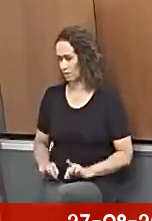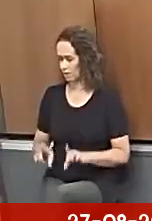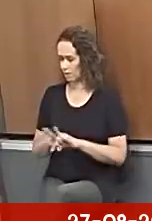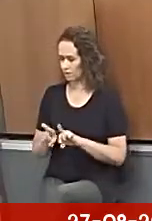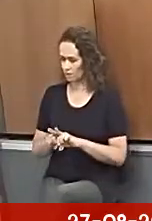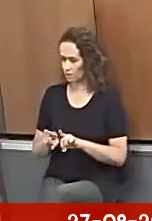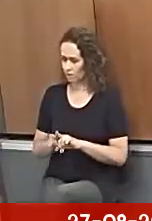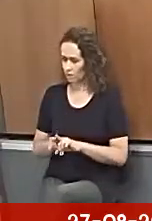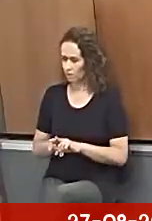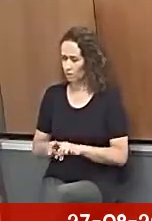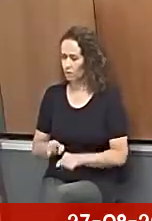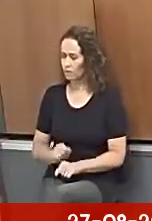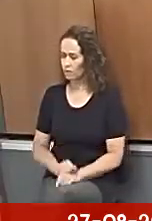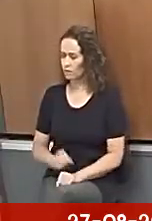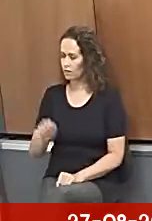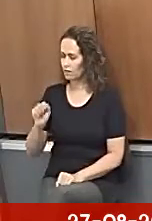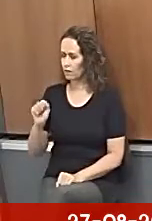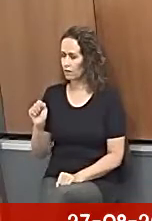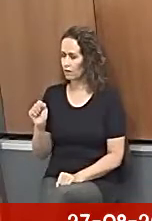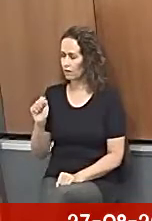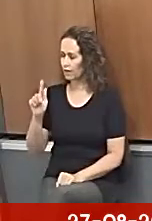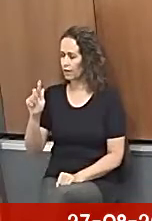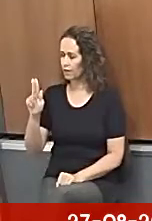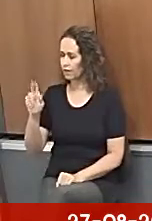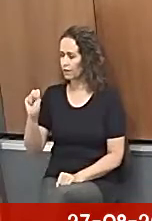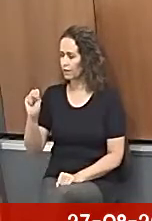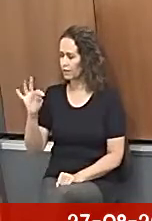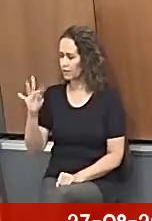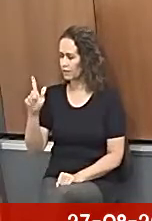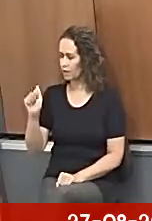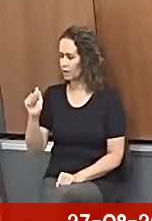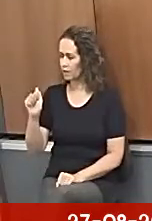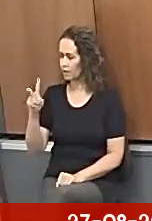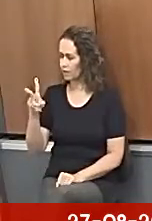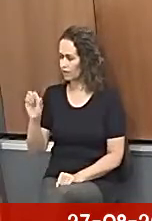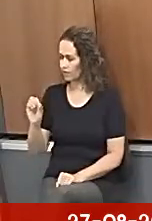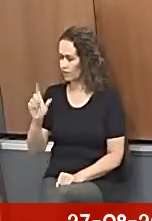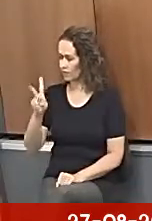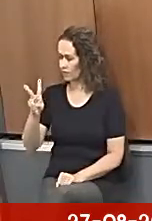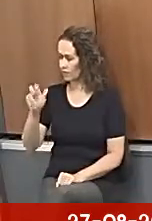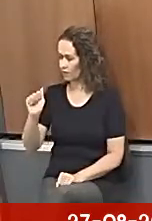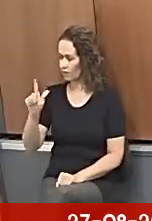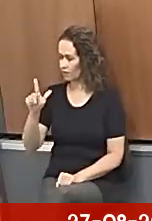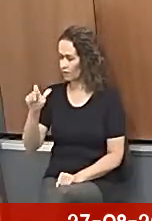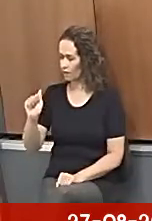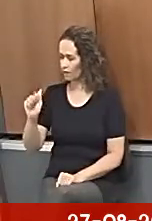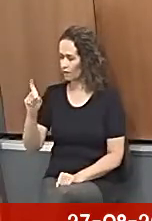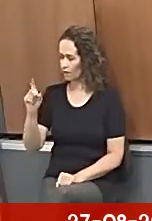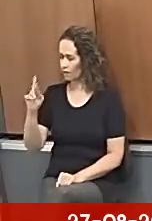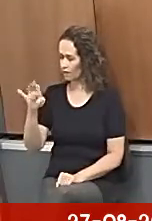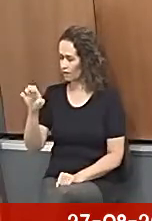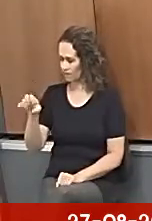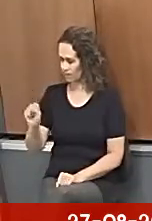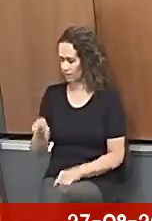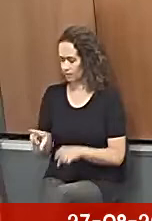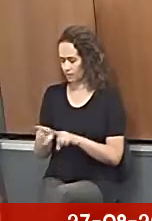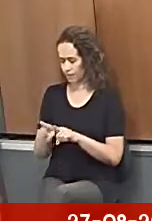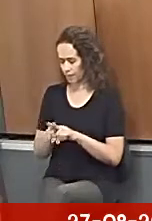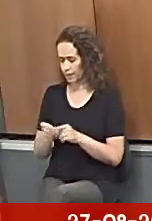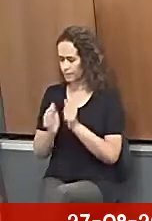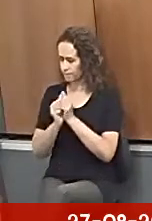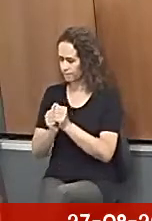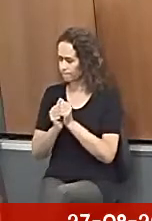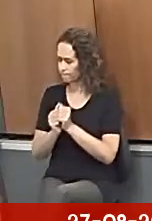nosso companheiro aí de futebol de tabelas é mais uma forma especial quero